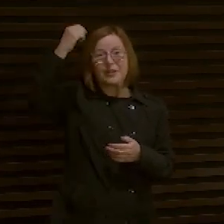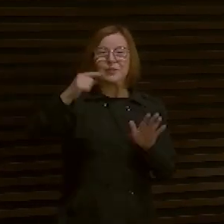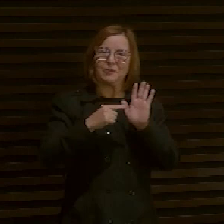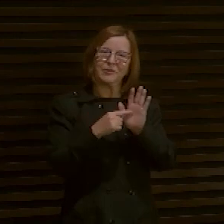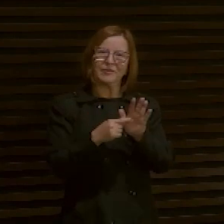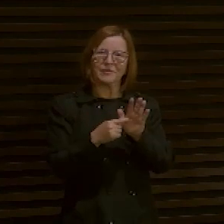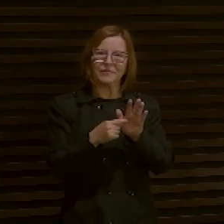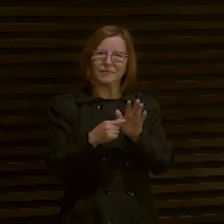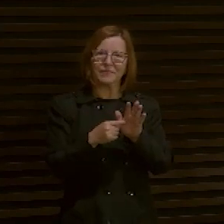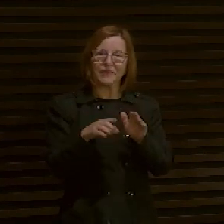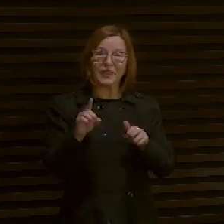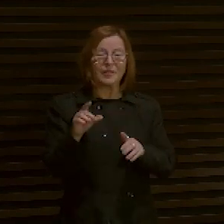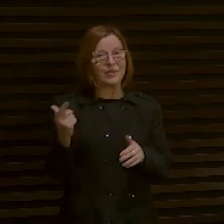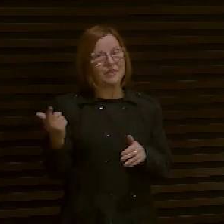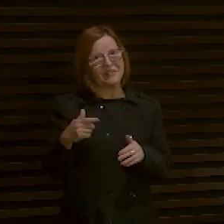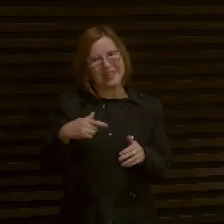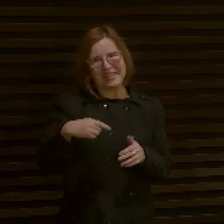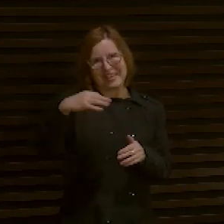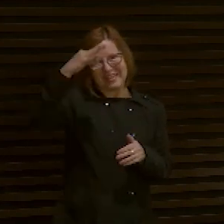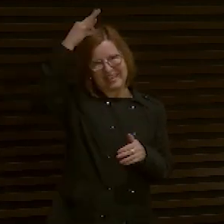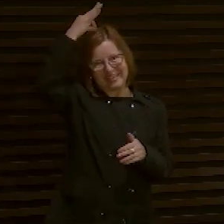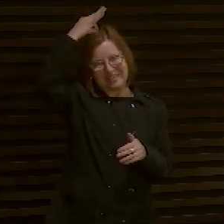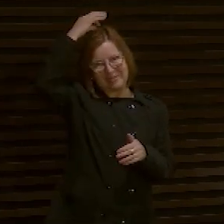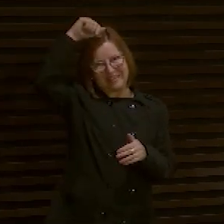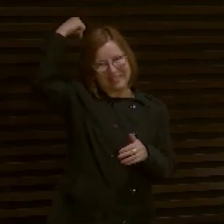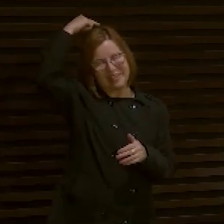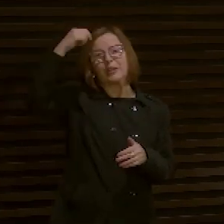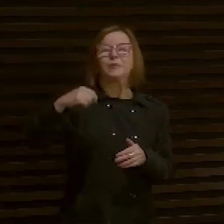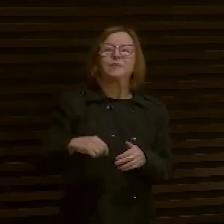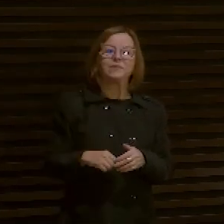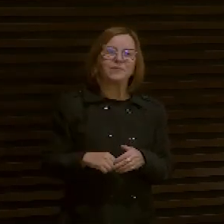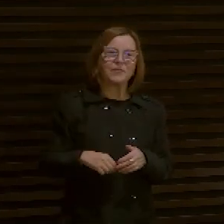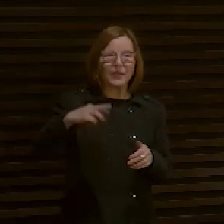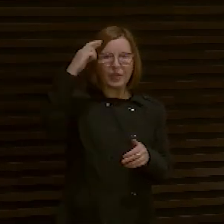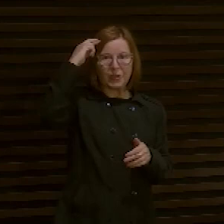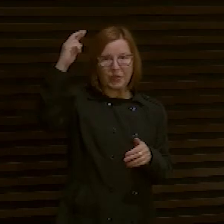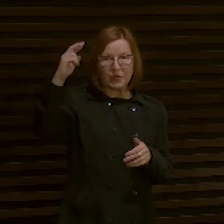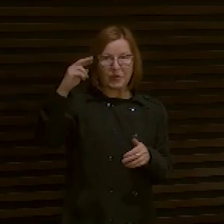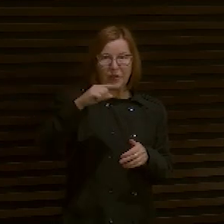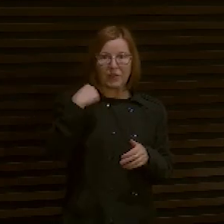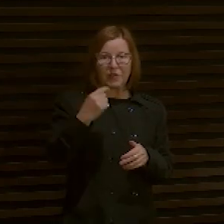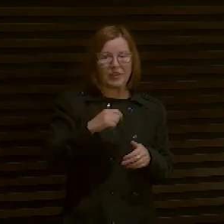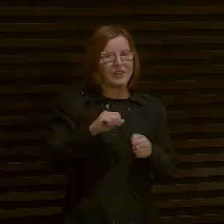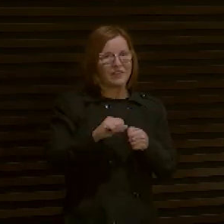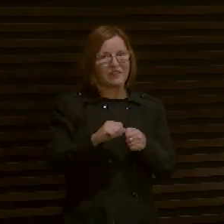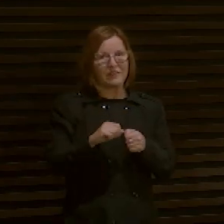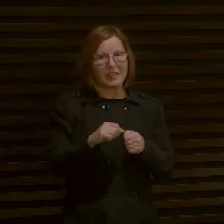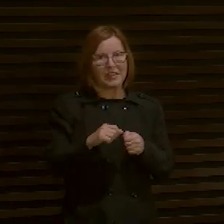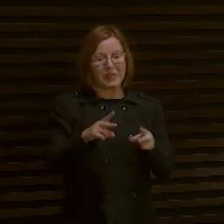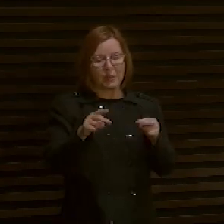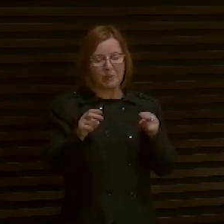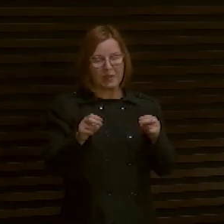E só vem dele, meus irmãos. Então que o Senhor nos convença hoje da nossa omissão de pregar o Evangelho.